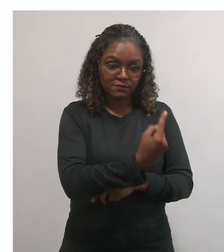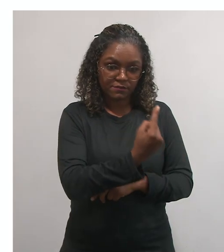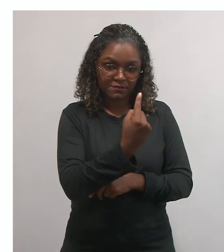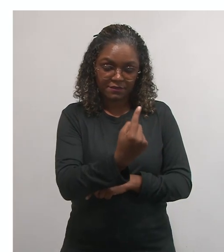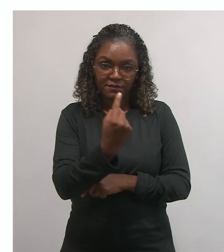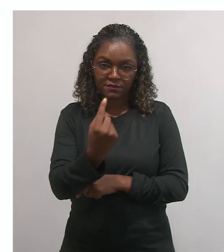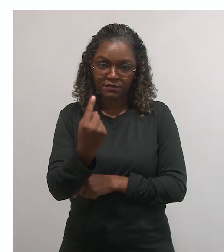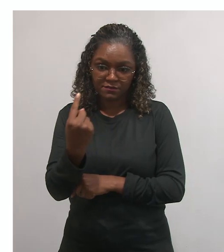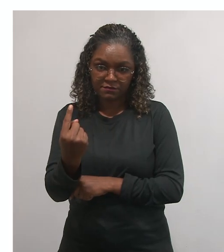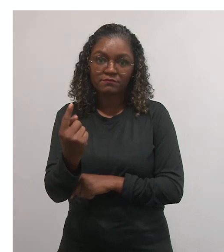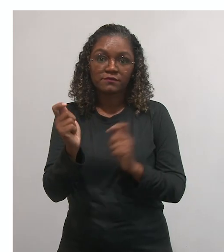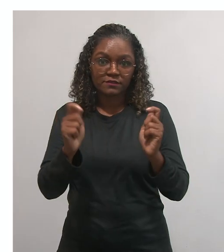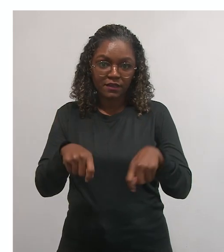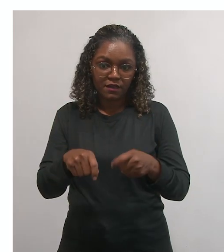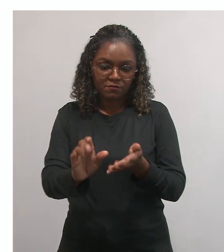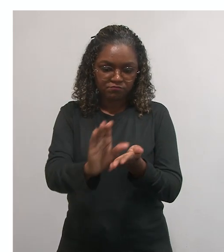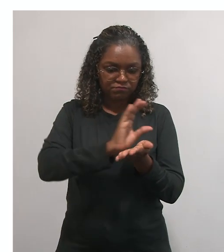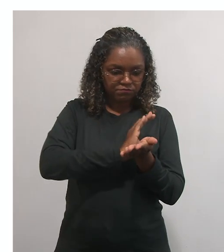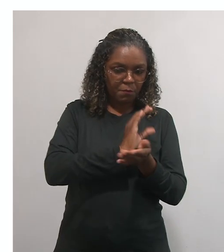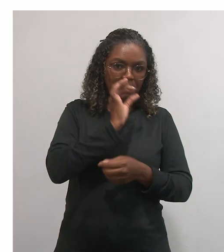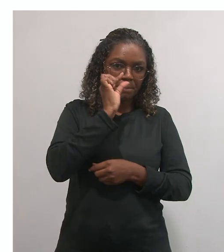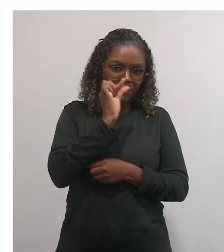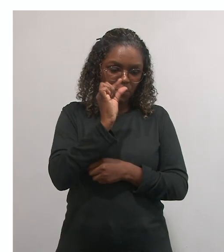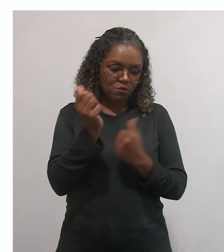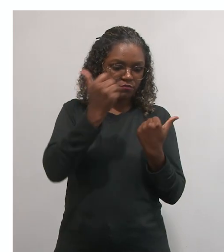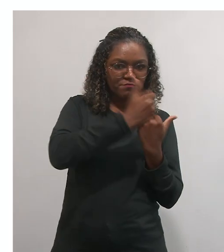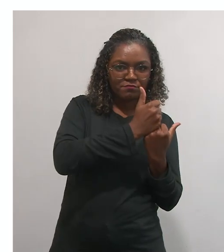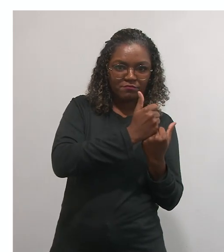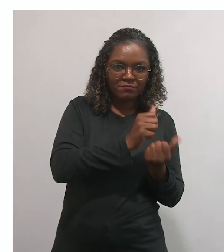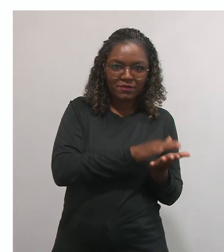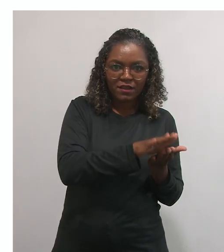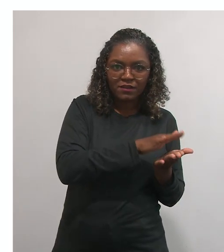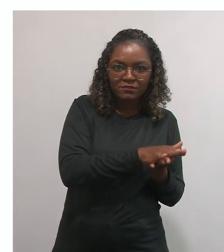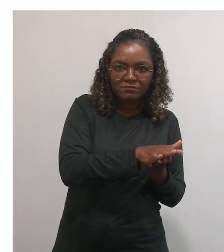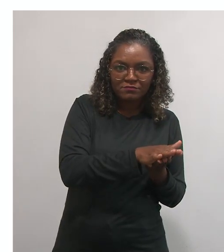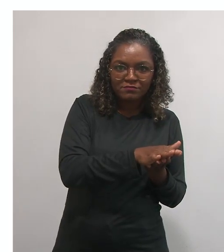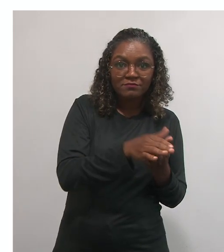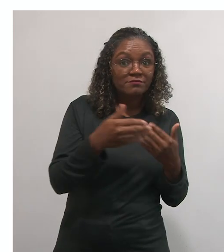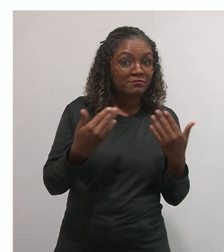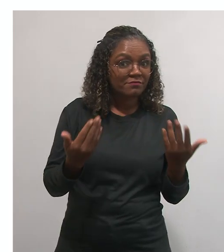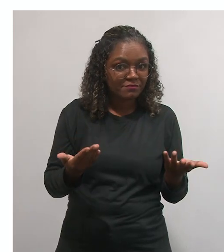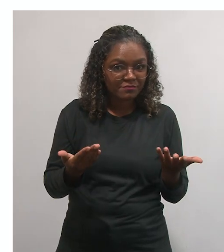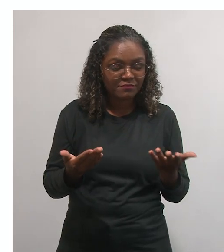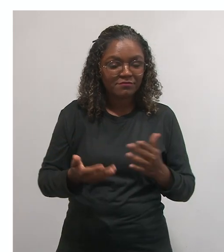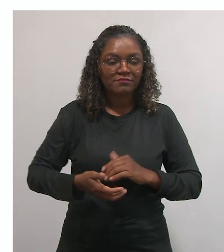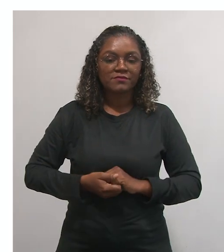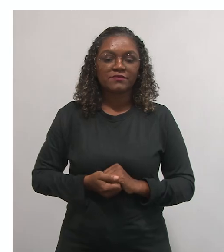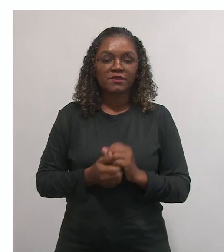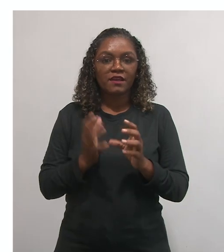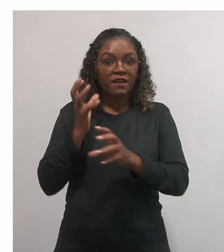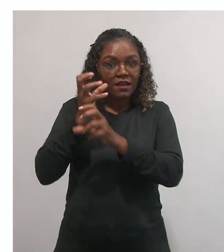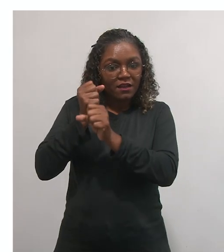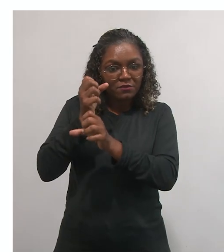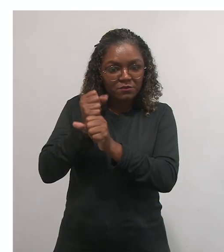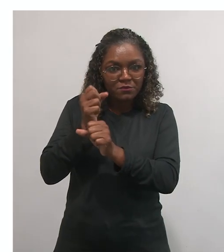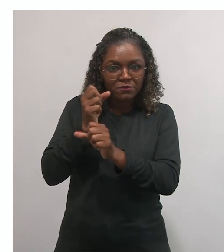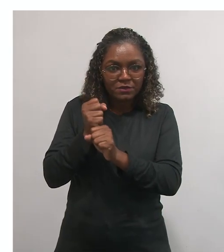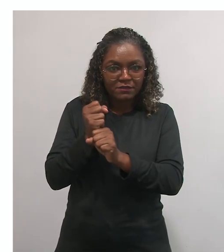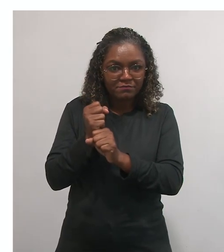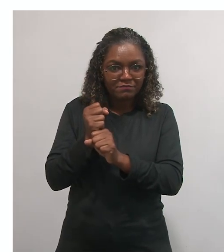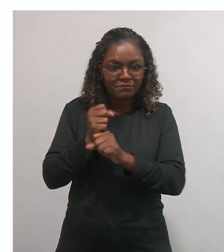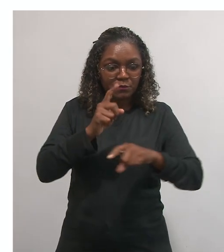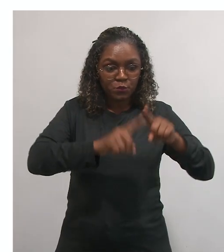parair os gastos fixos Qual a fómula que a gente utiliza então margem de contribuição a gente calcula ela por